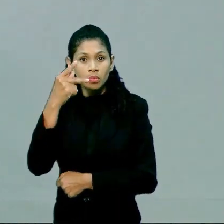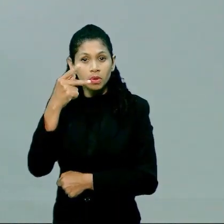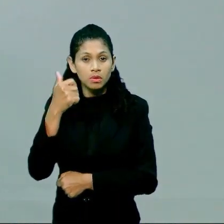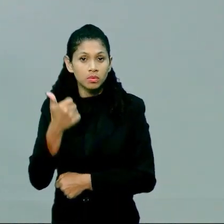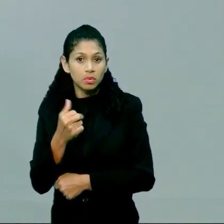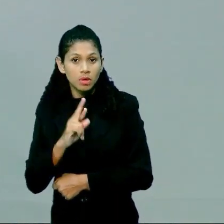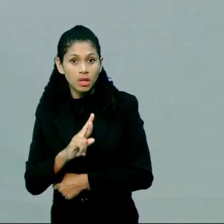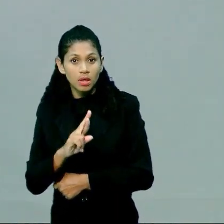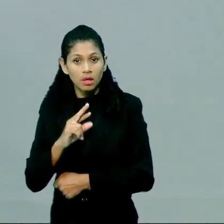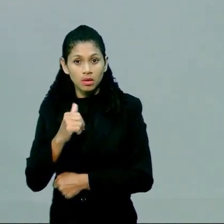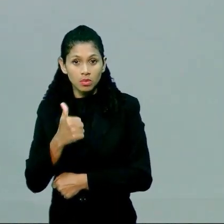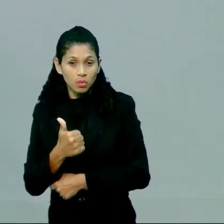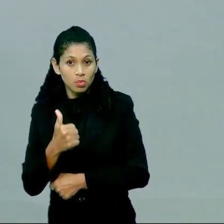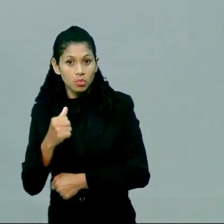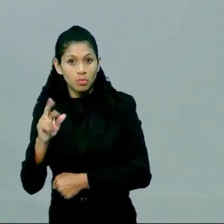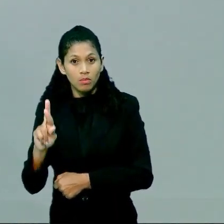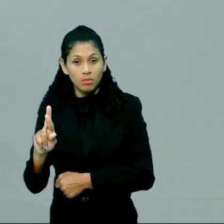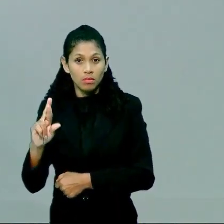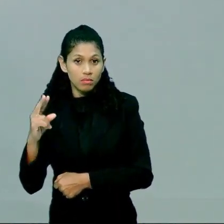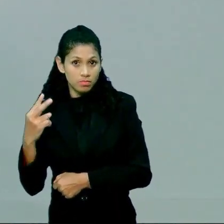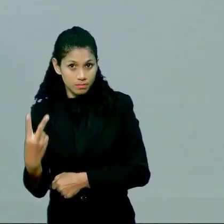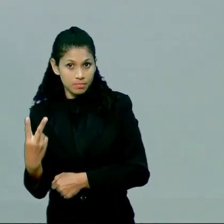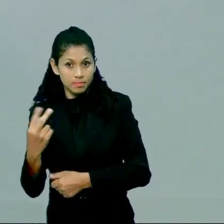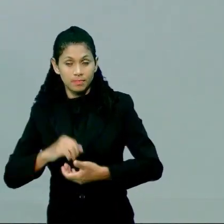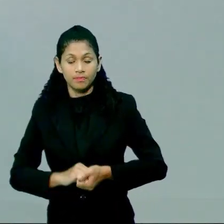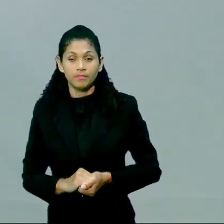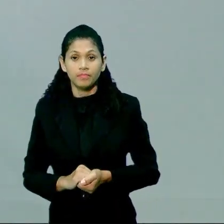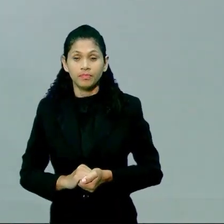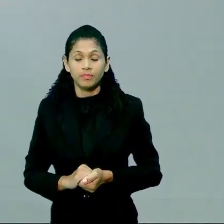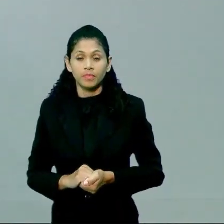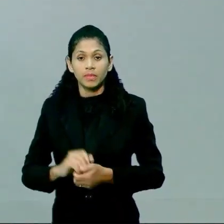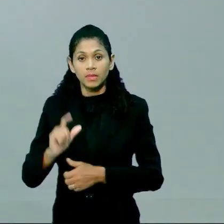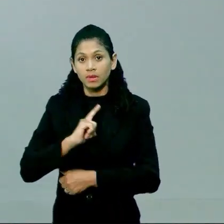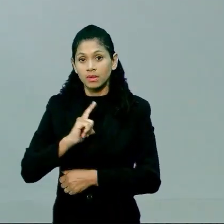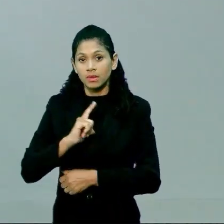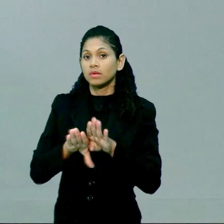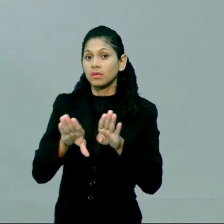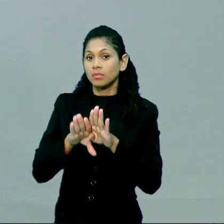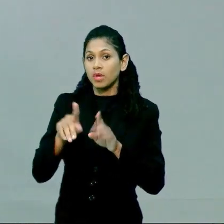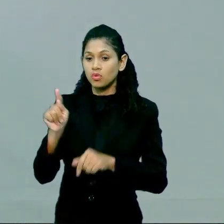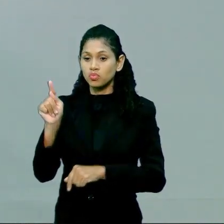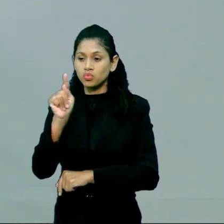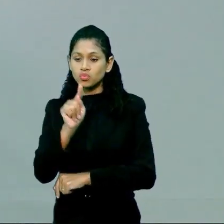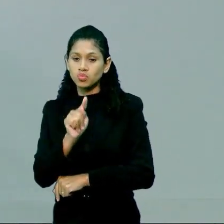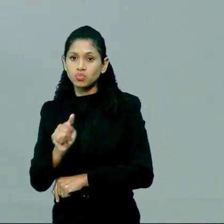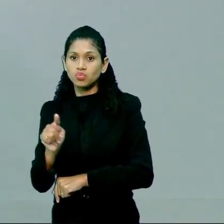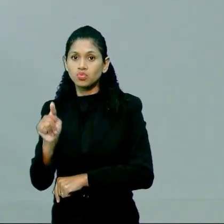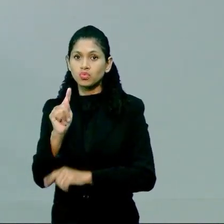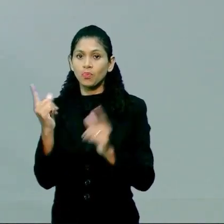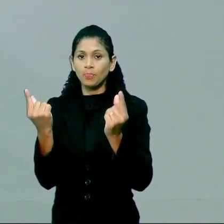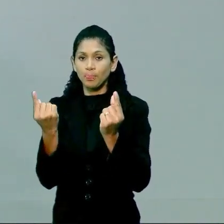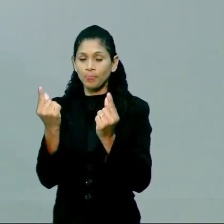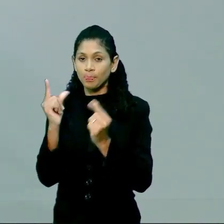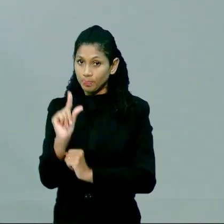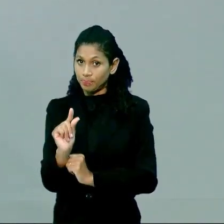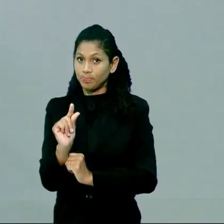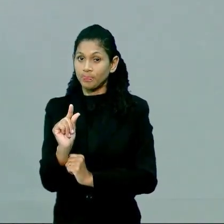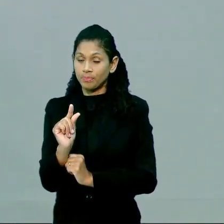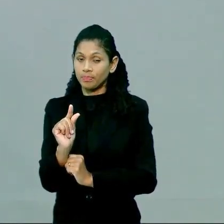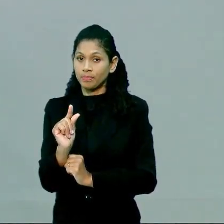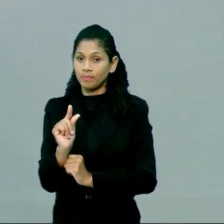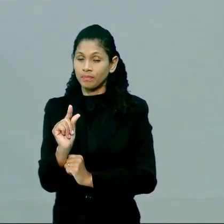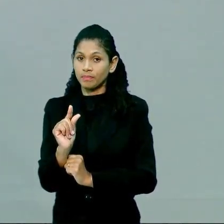R1, R2. Quando a gente fala isso aí, a gente vai falar também dos semicírculos, né? Então, lembrando que a gente vai usar aí